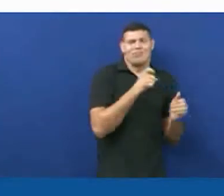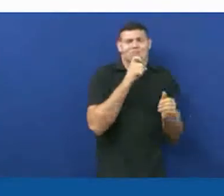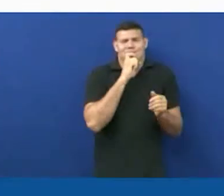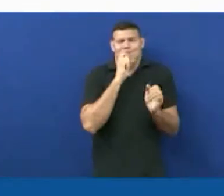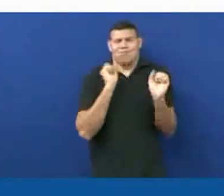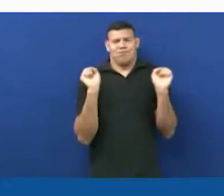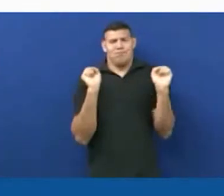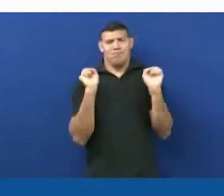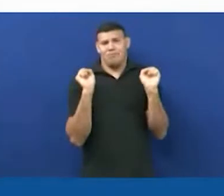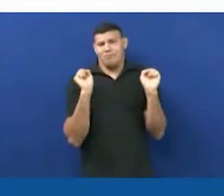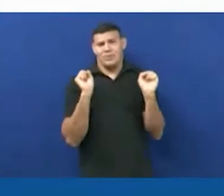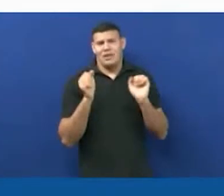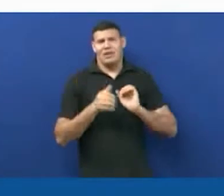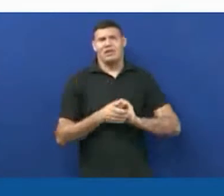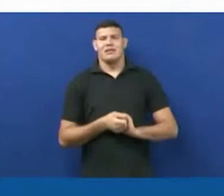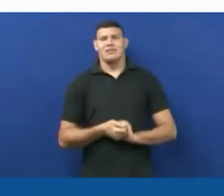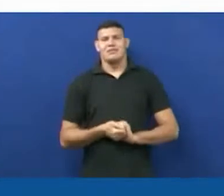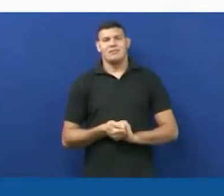gelados.